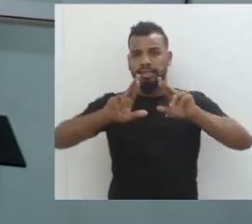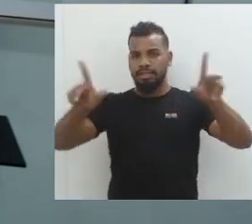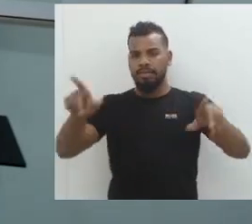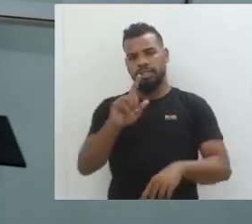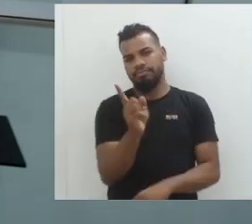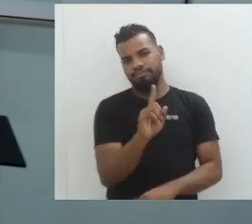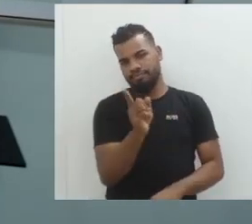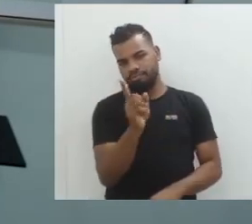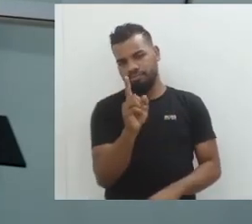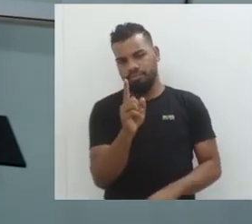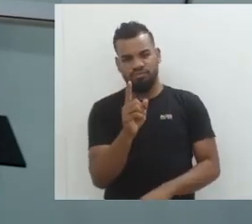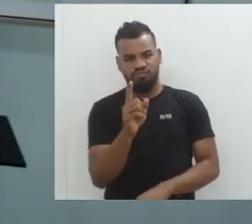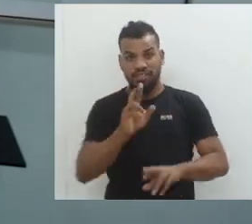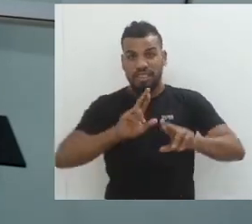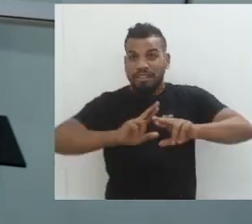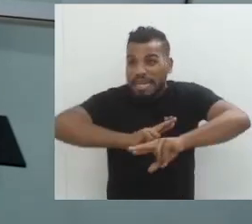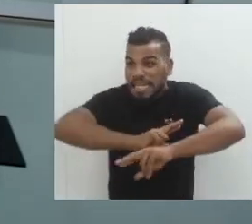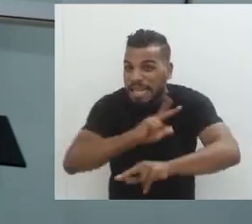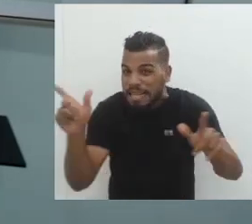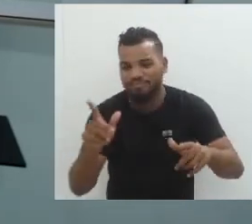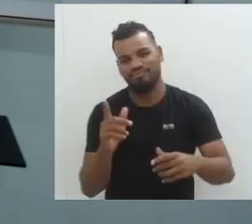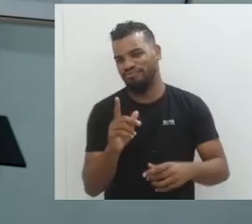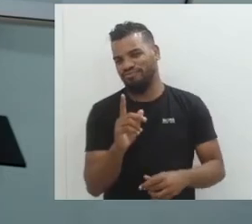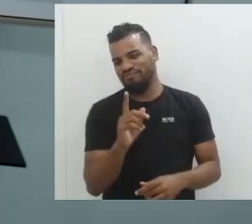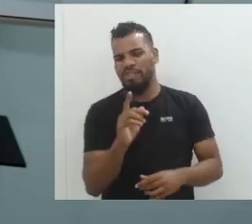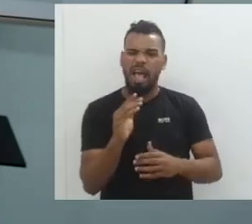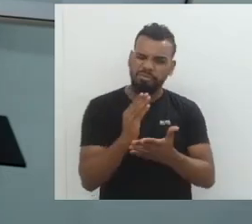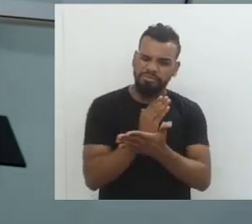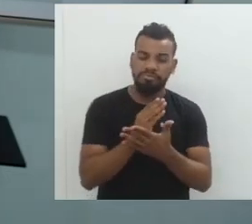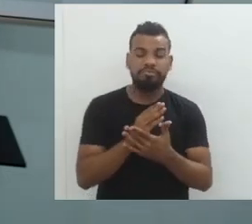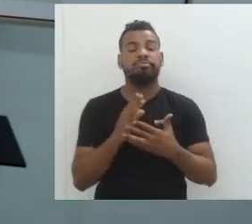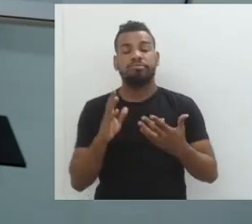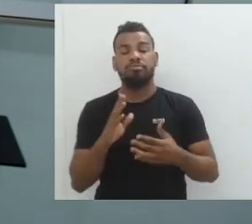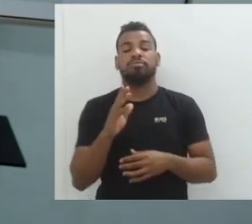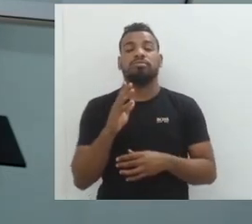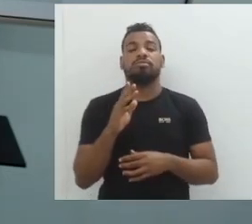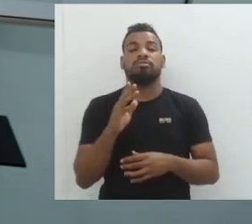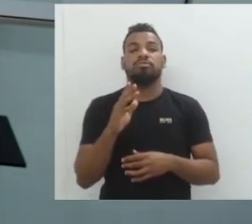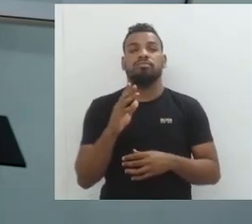não. Até que nós